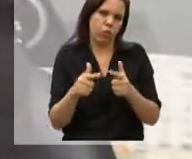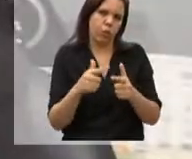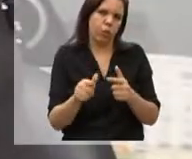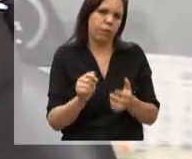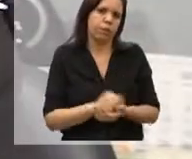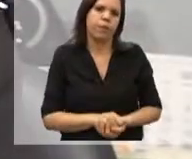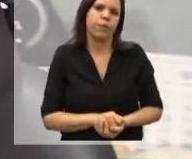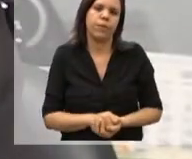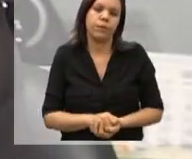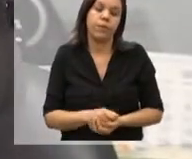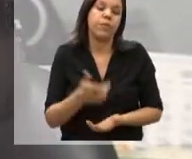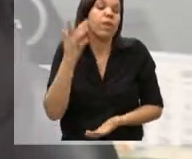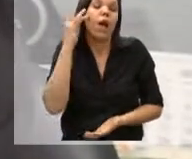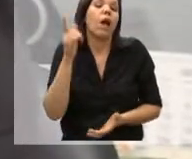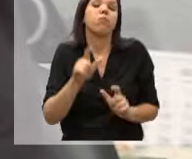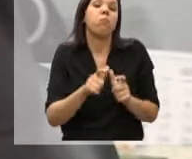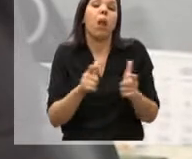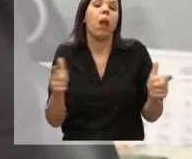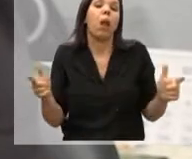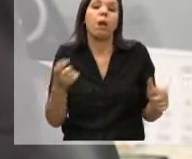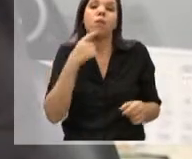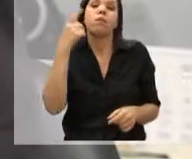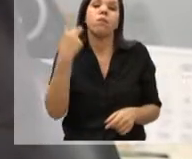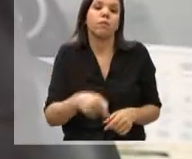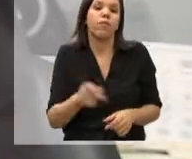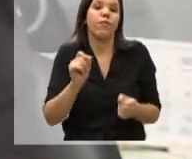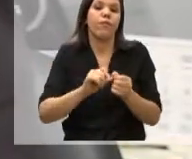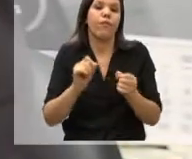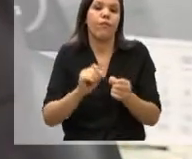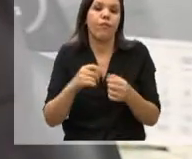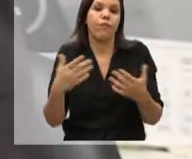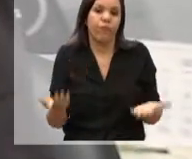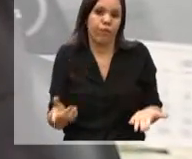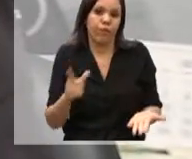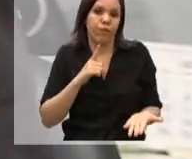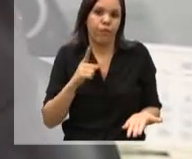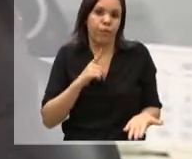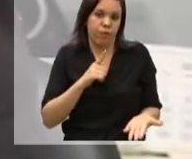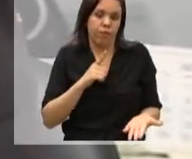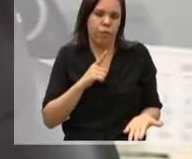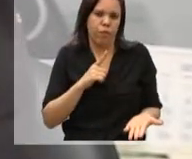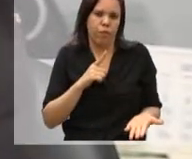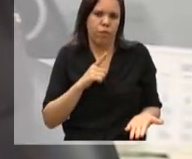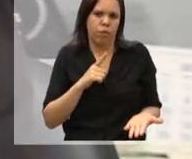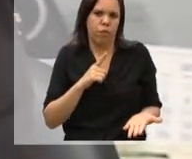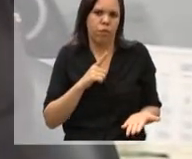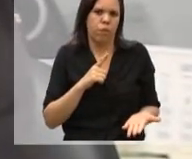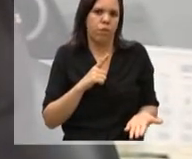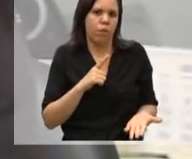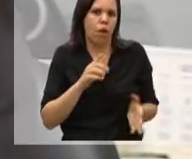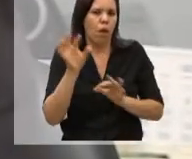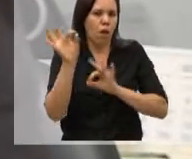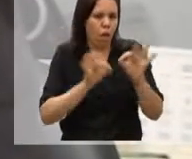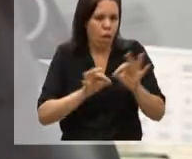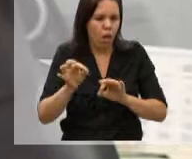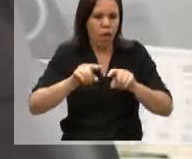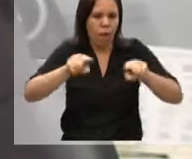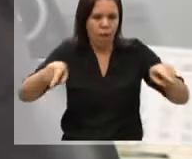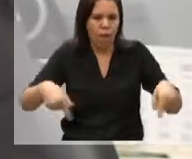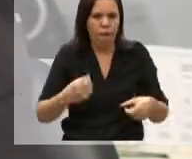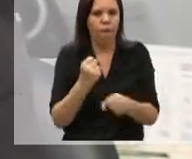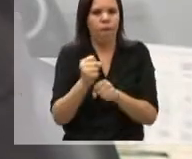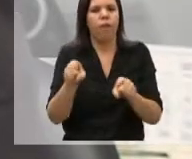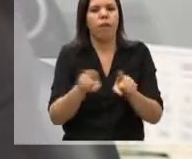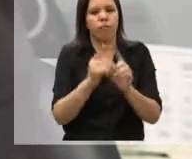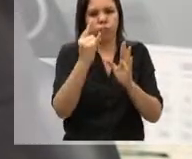situações. E esse crescimento aí de Campinas também faz com que tenha que ser feita a regularização fundiária também? É